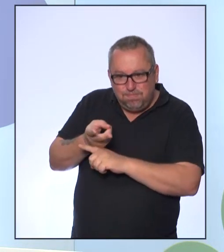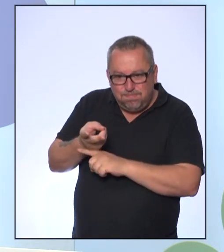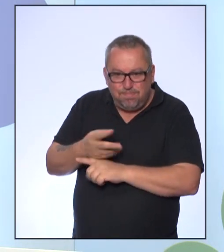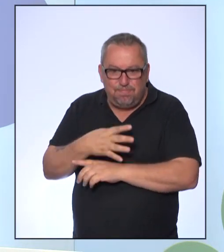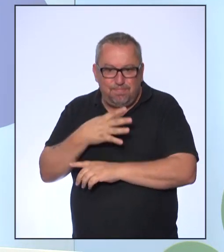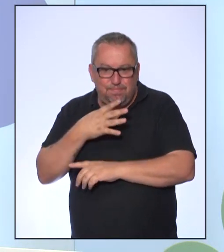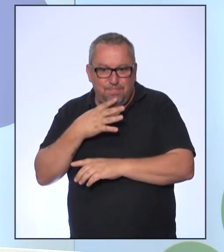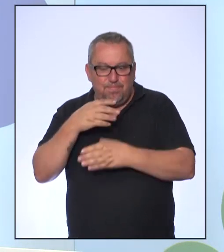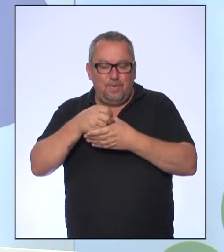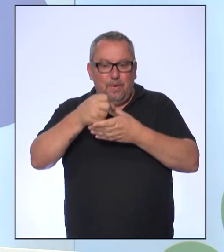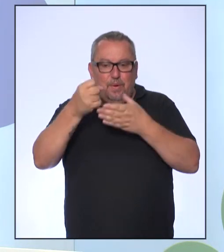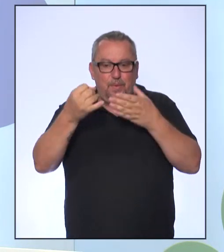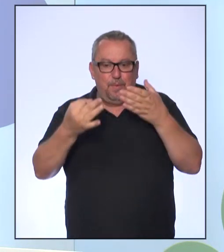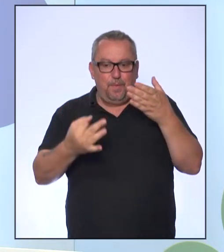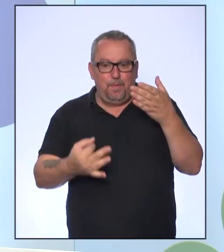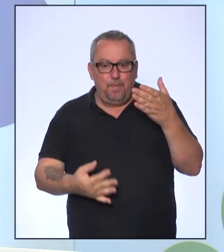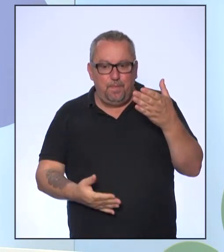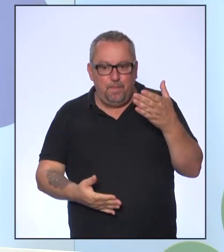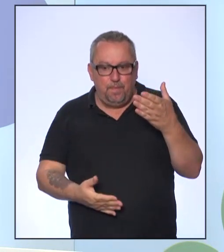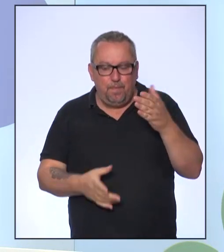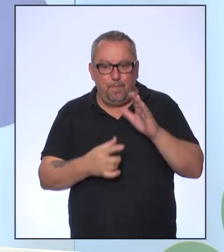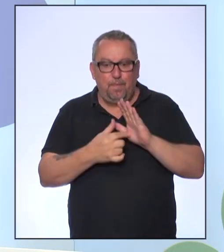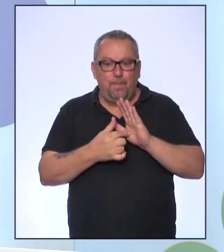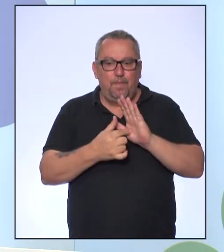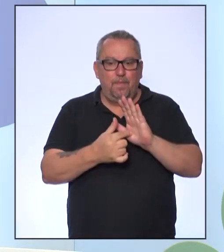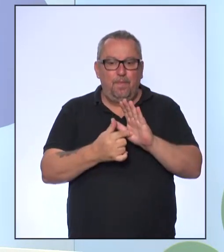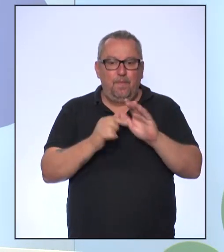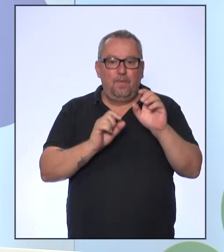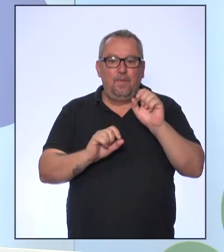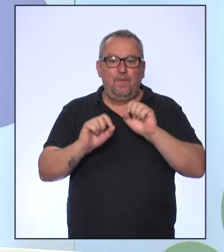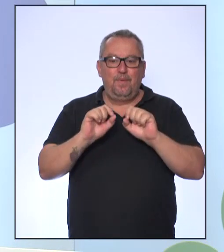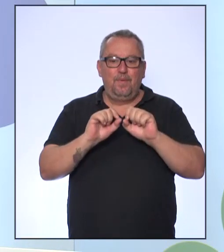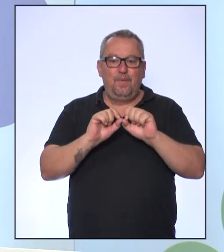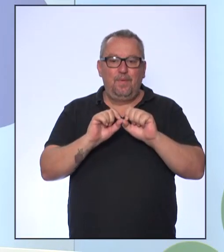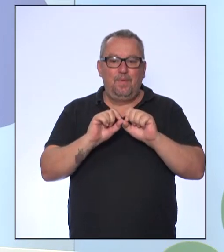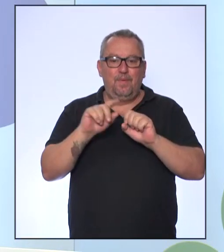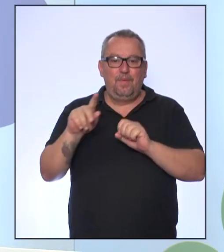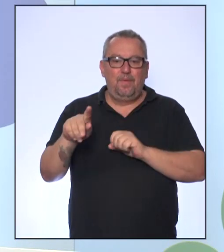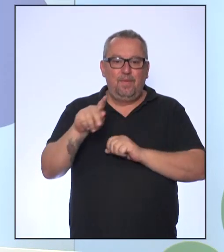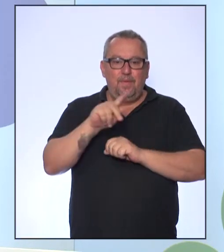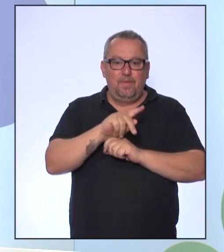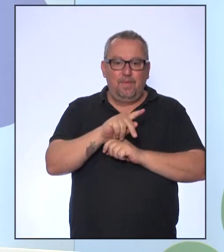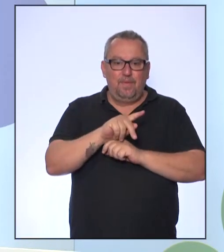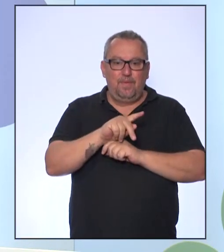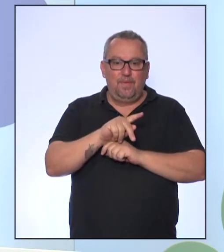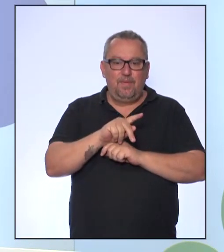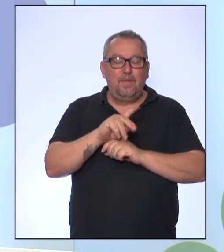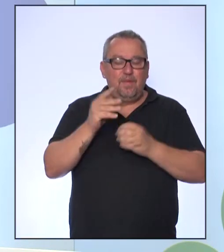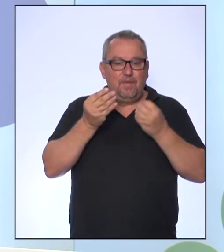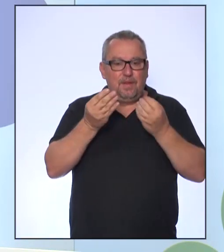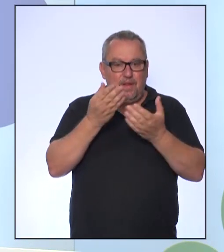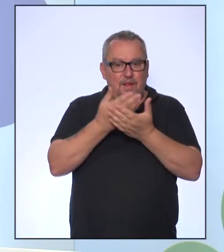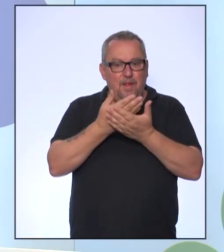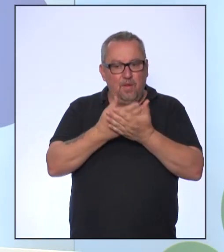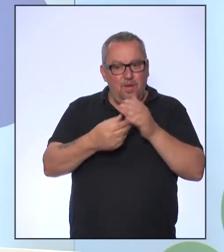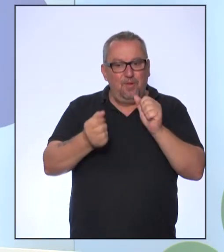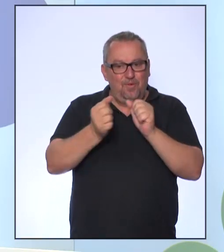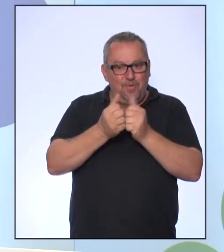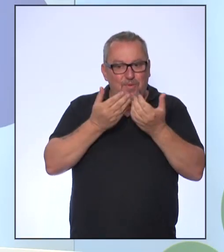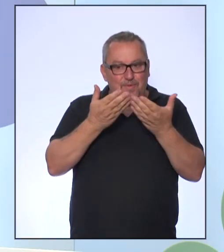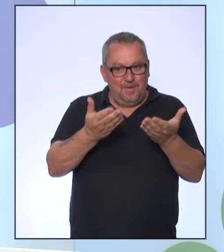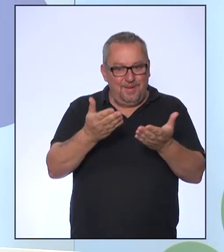esses conteúdos. Então, vou apresentar para vocês agora a professora que vai ministrar a aula com vocês.